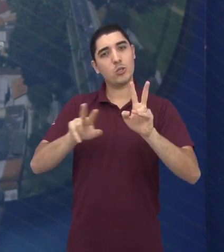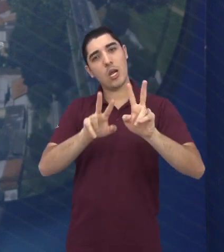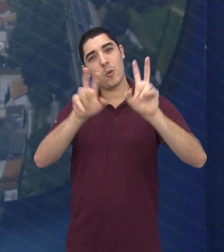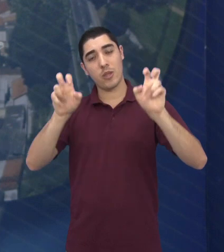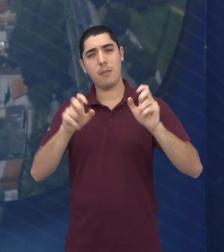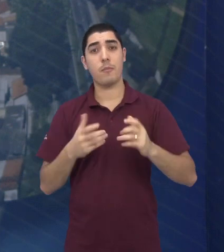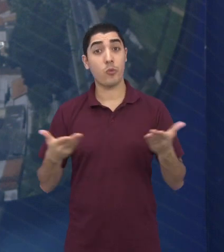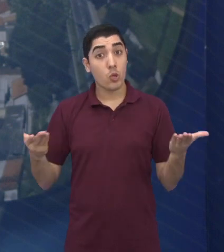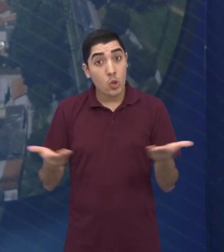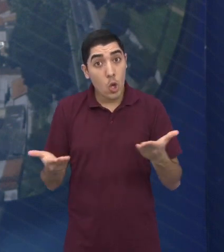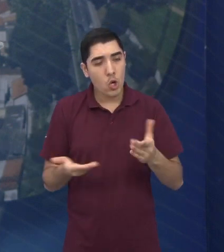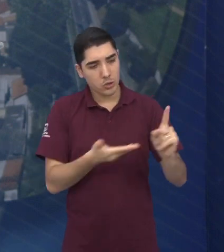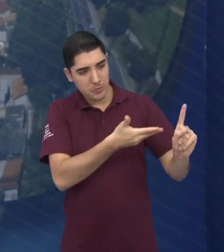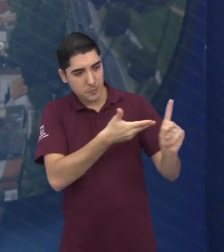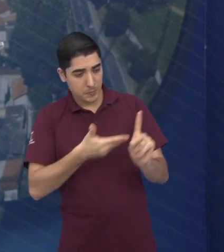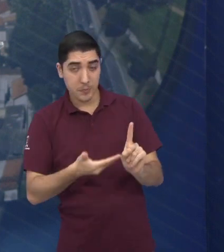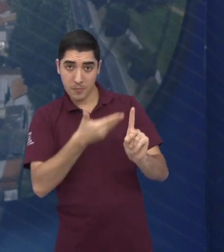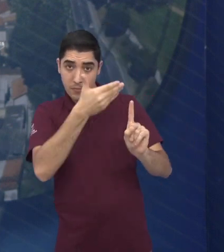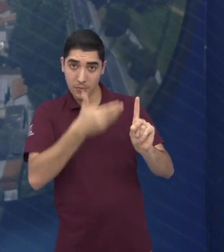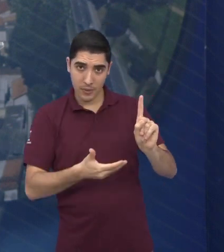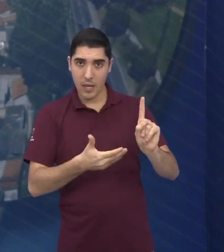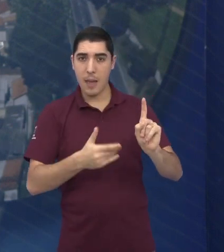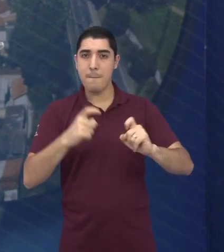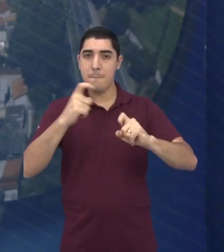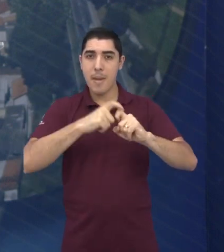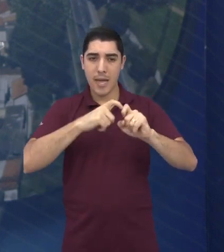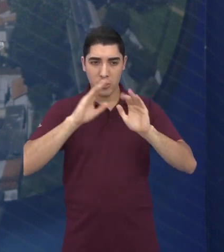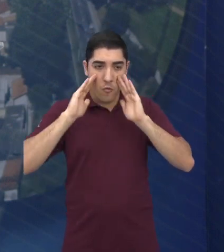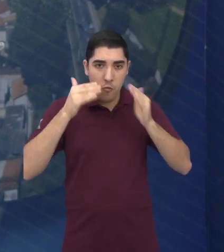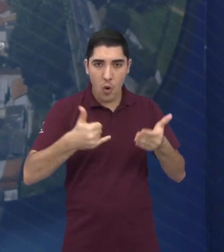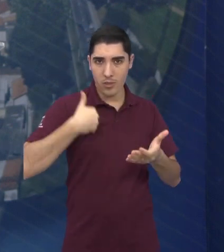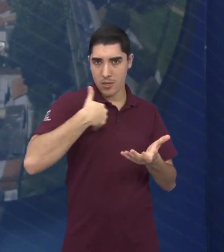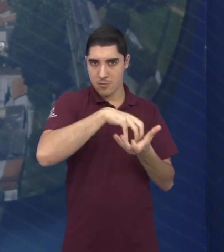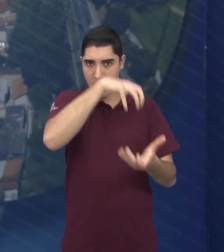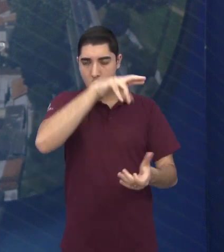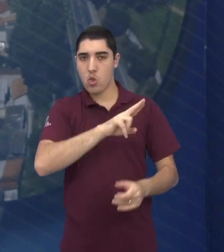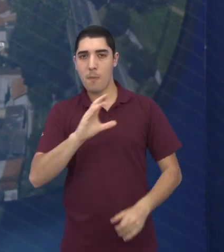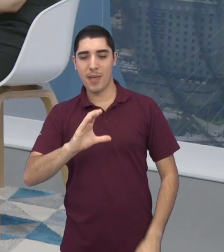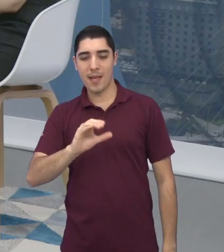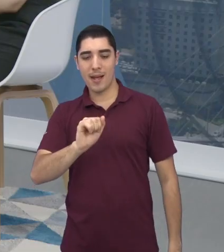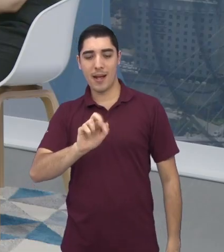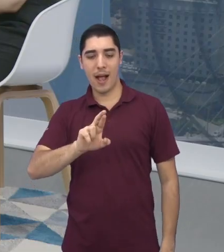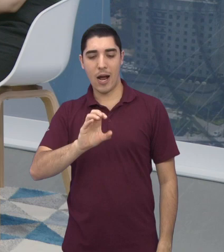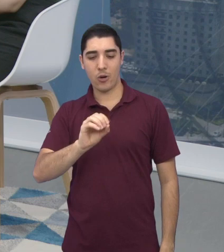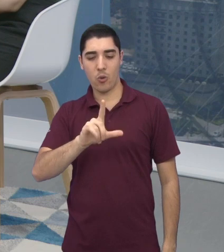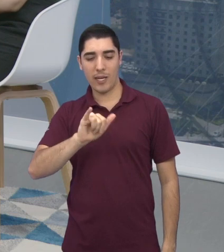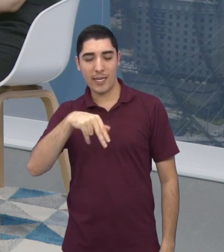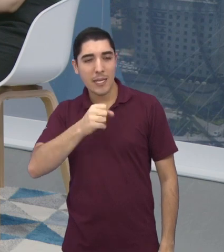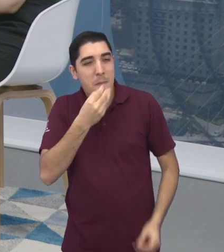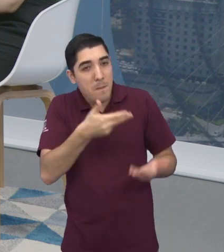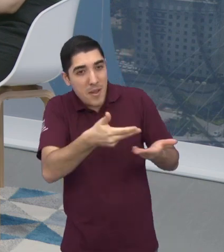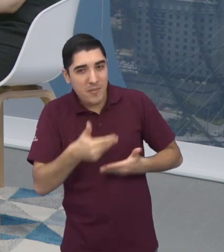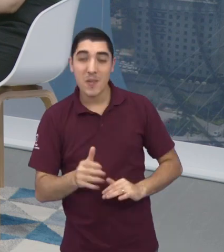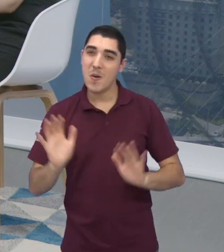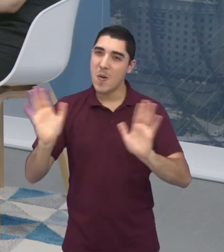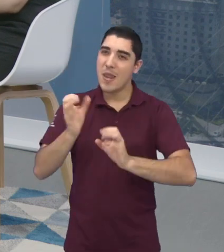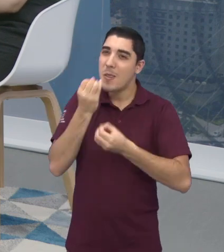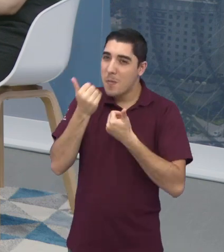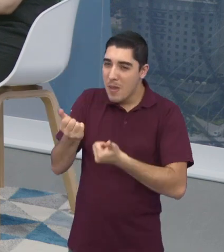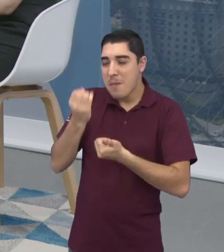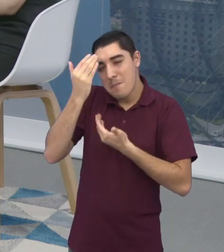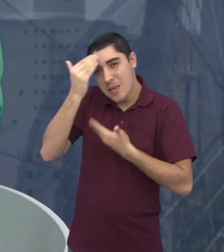de hoje. E eu recebo aqui no estúdio a gerontóloga Carolina Godoy. Seja muito bem-vinda, Carolina. Olá, tudo bem?